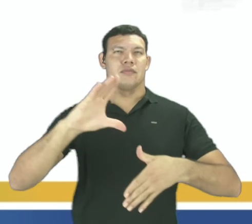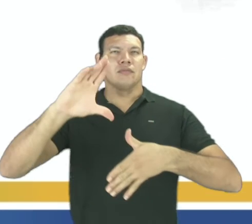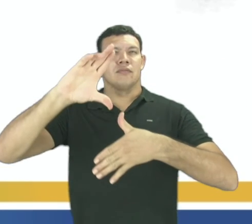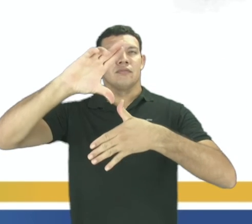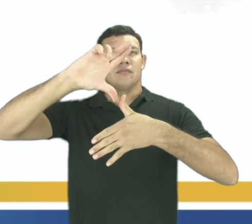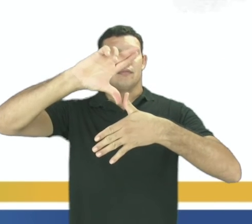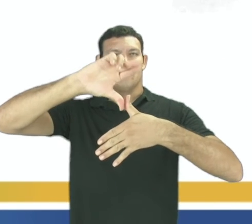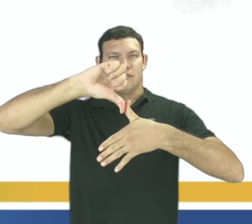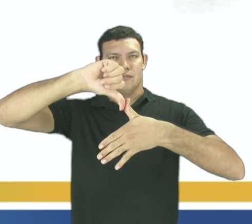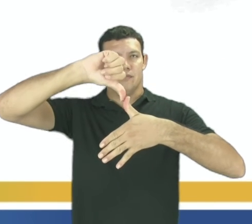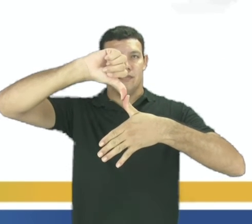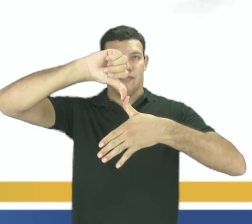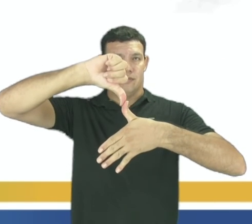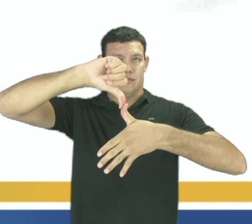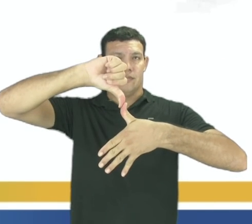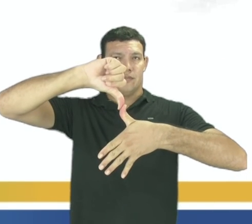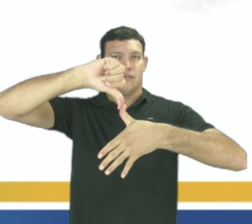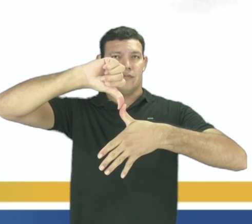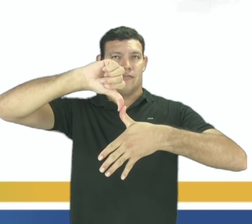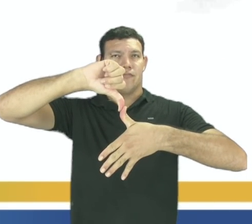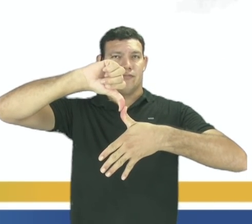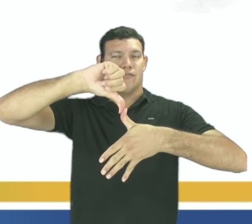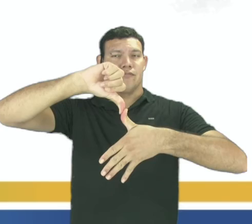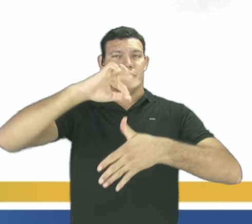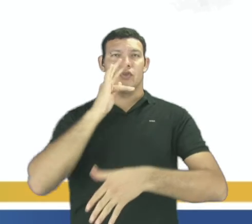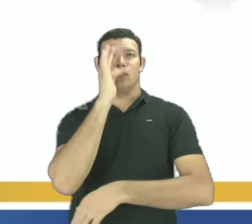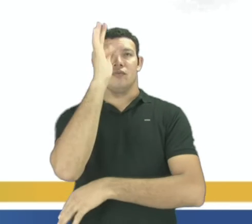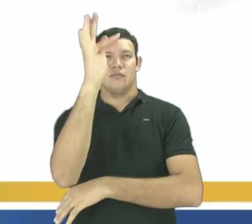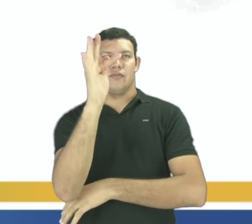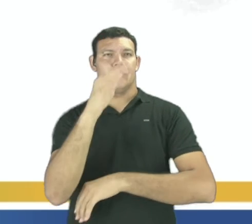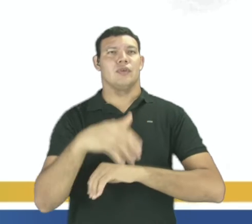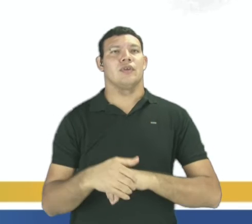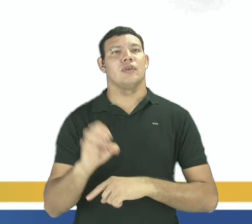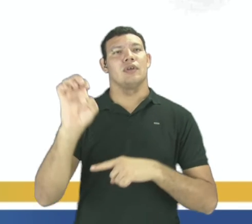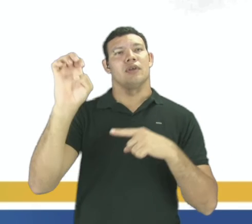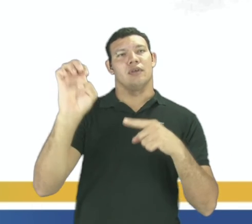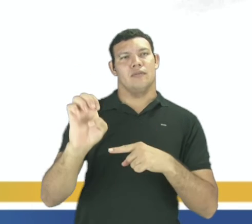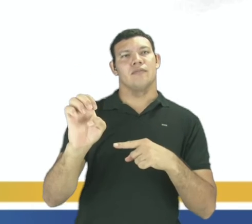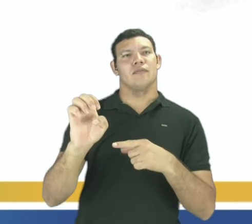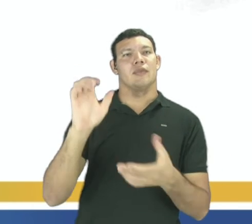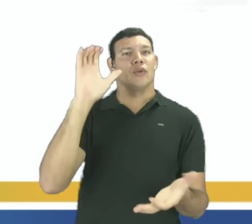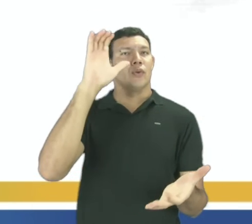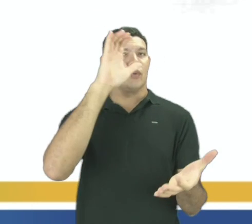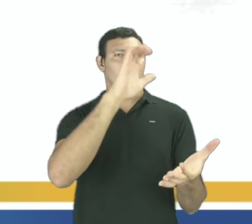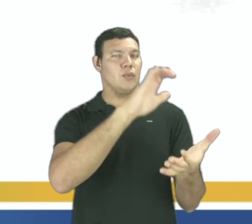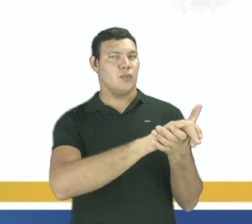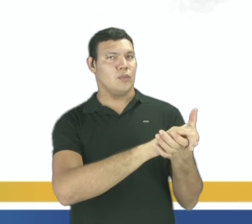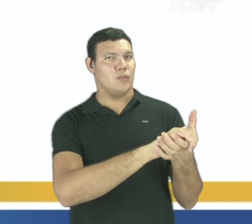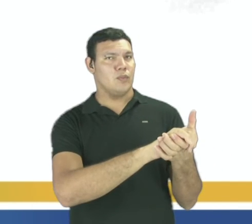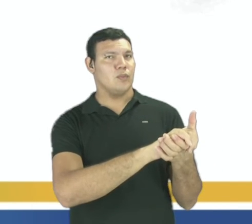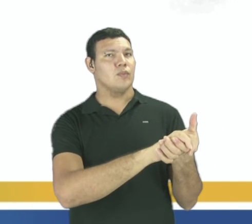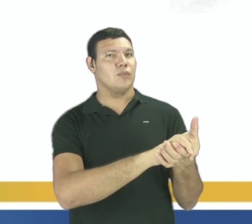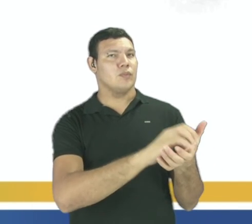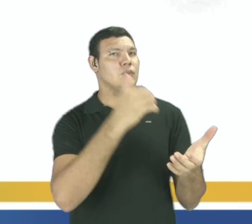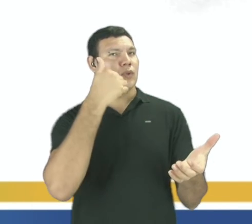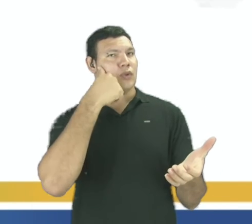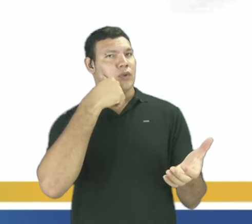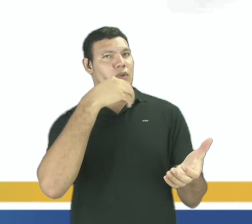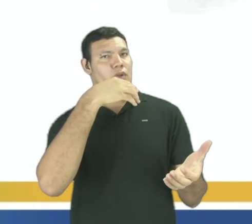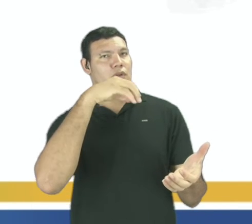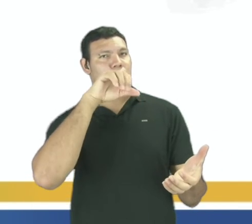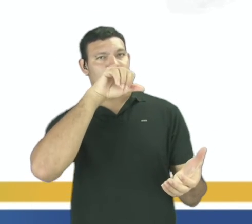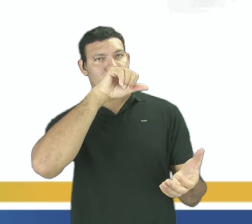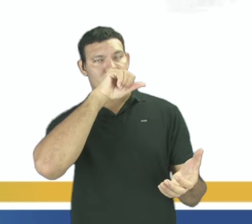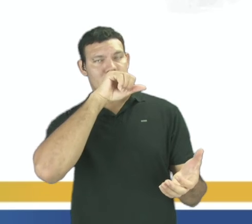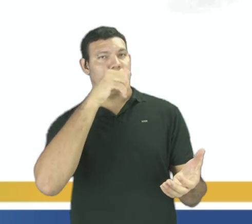conversou demoradamente no banco da praça. Se vocês estiverem vendo na internet, vocês pausam aqui e resolvem